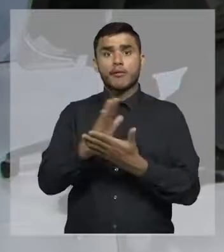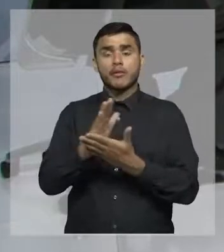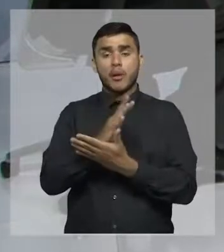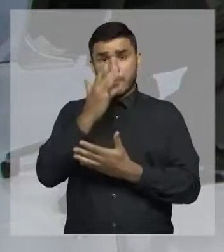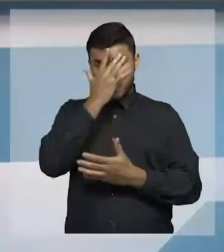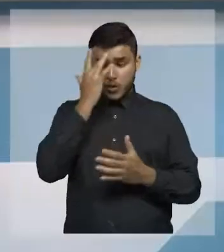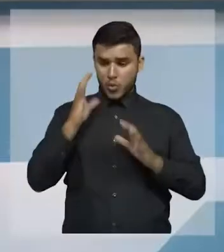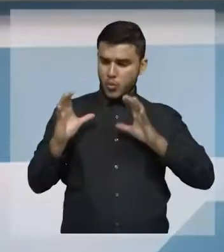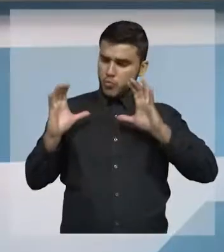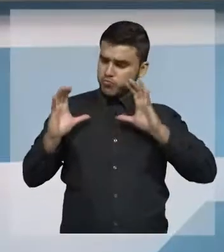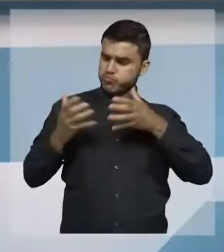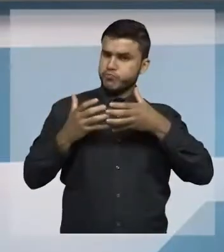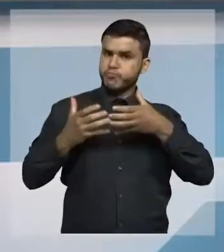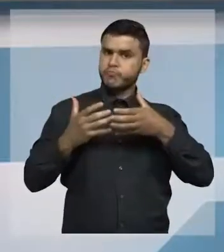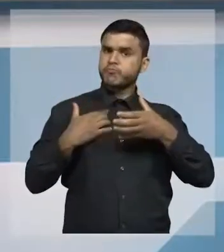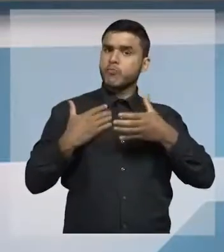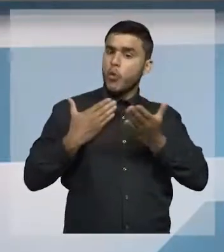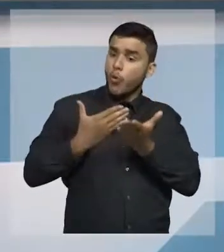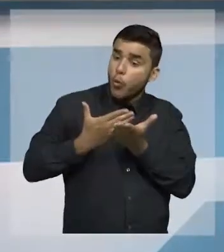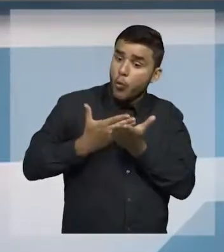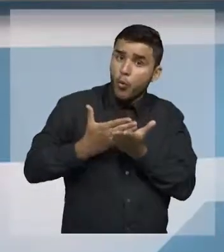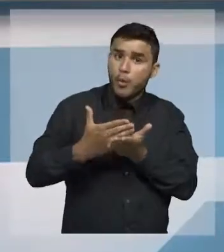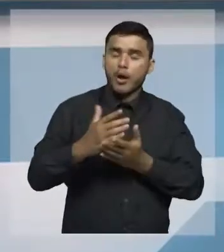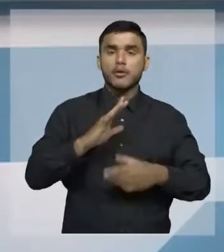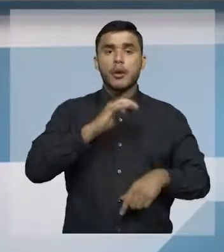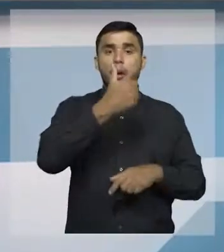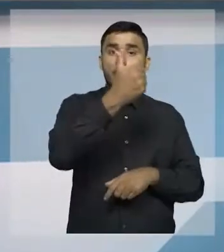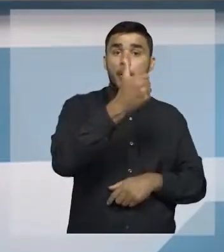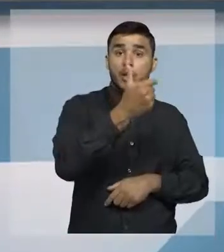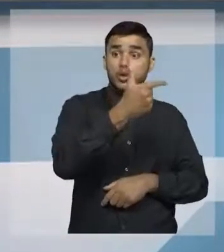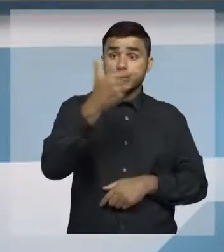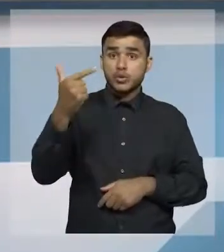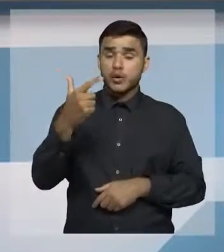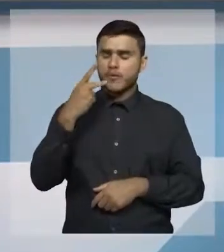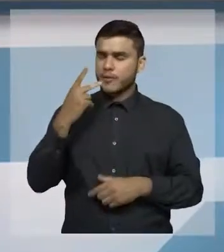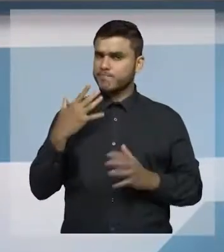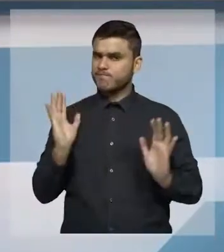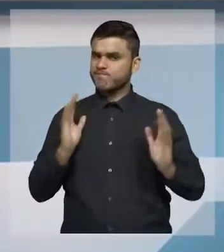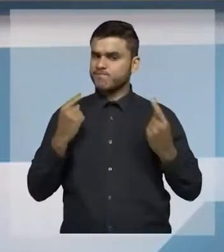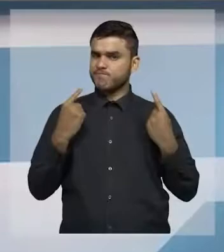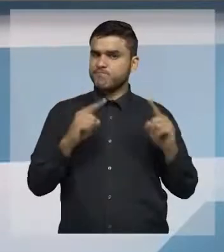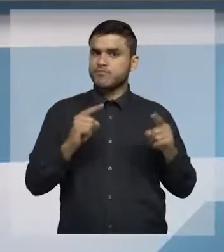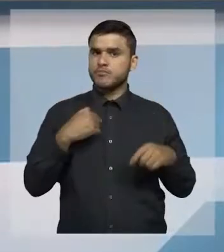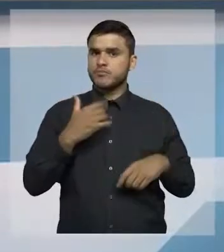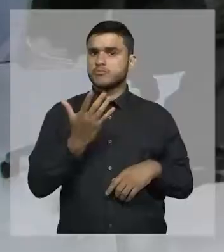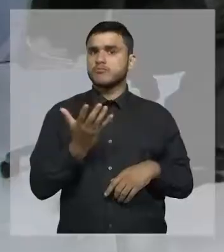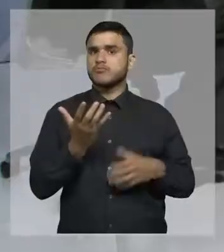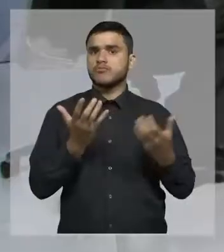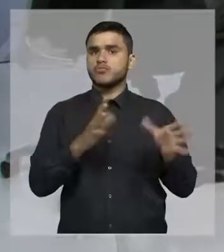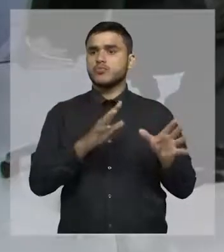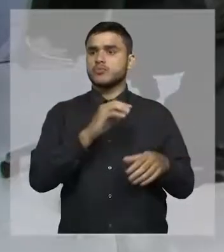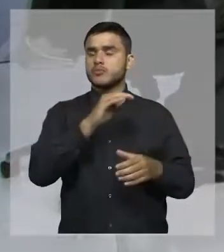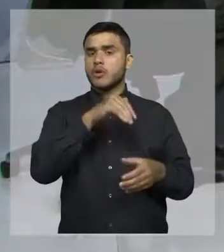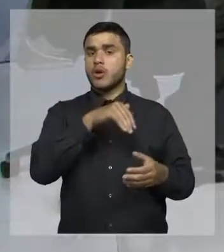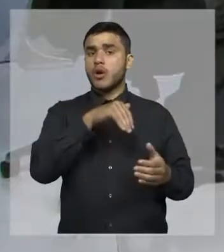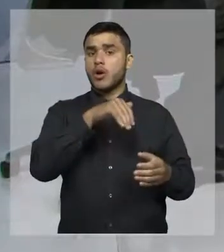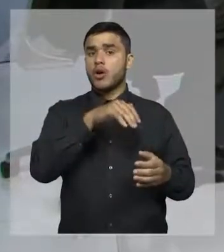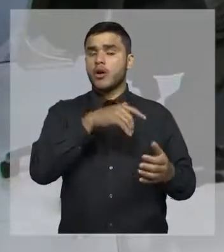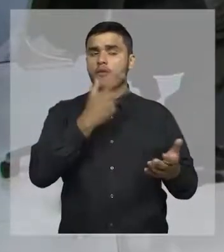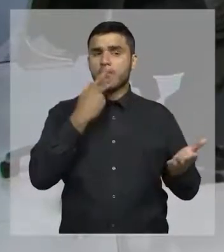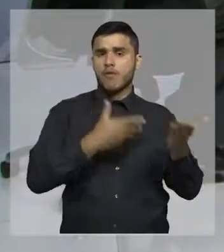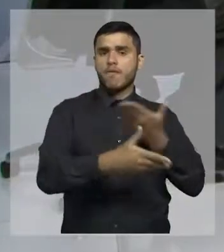que disseram votar com ele no primeiro, se rebelam e dizem agora não, que já é o toma lá da